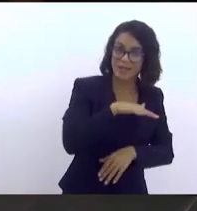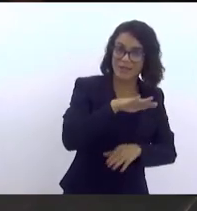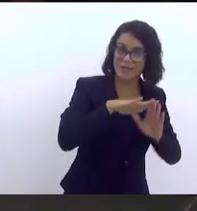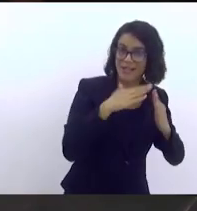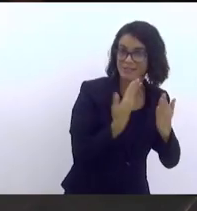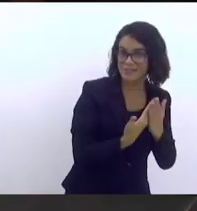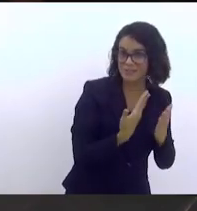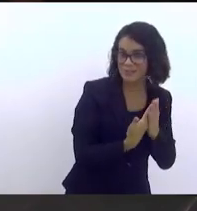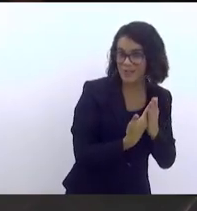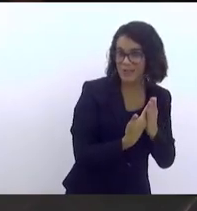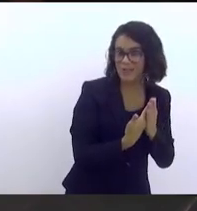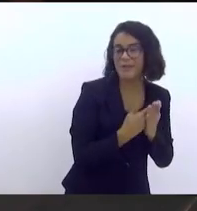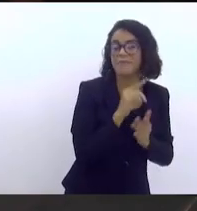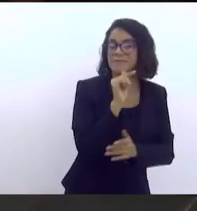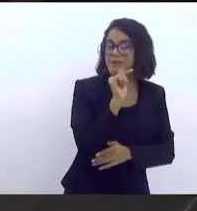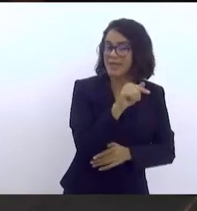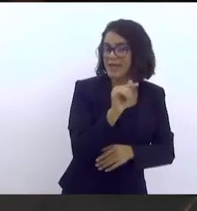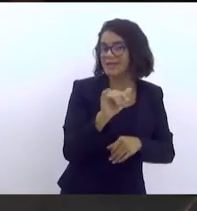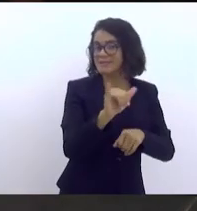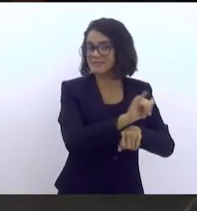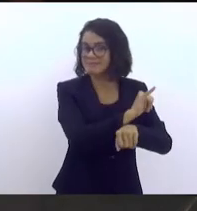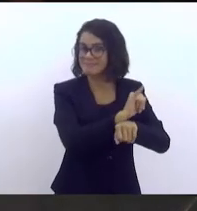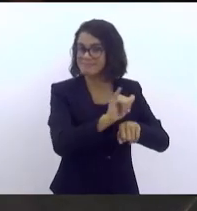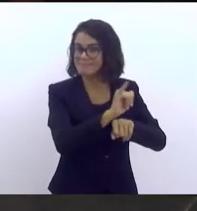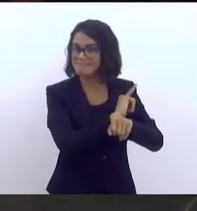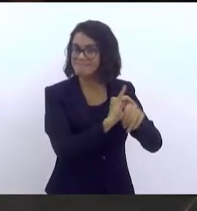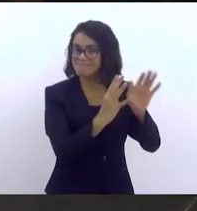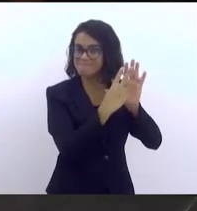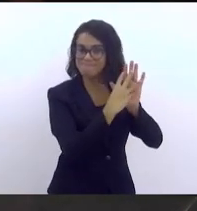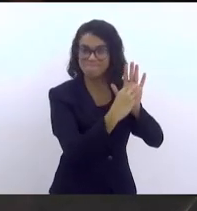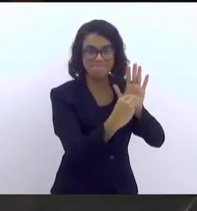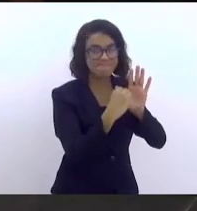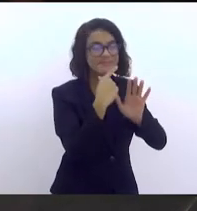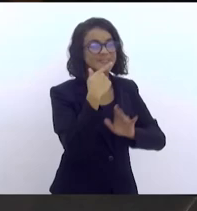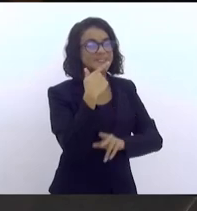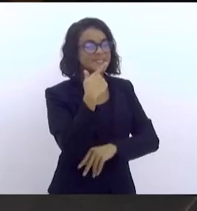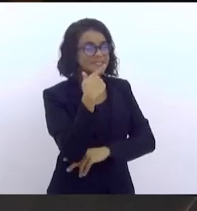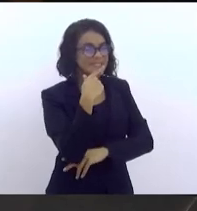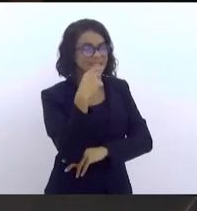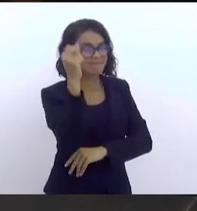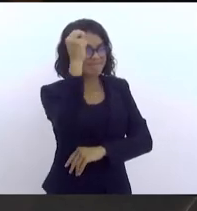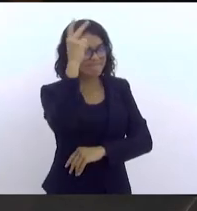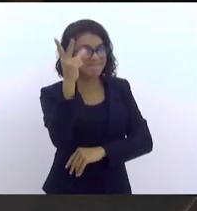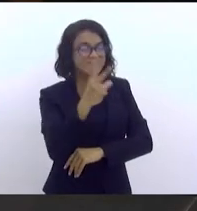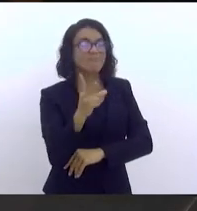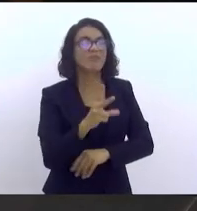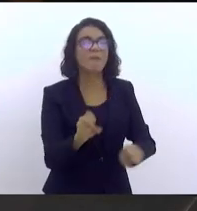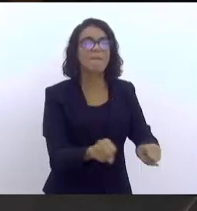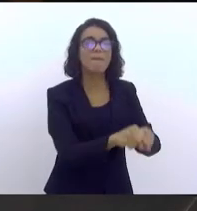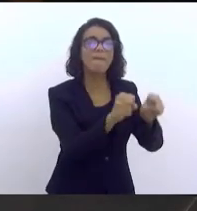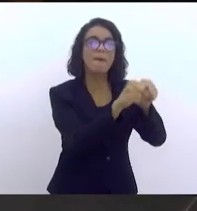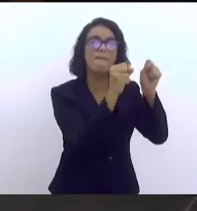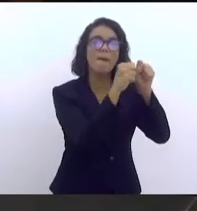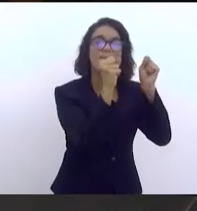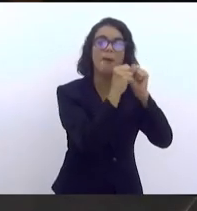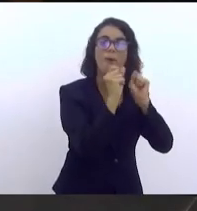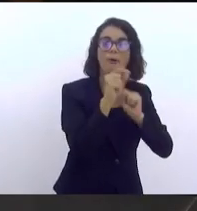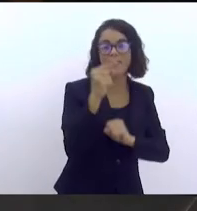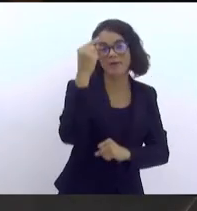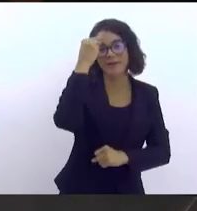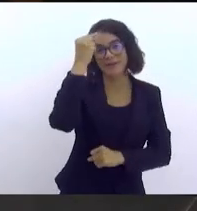escolar Este é um modo muito Sagaz de desarticular a ideia